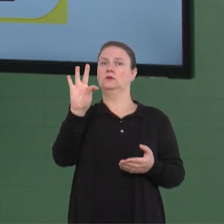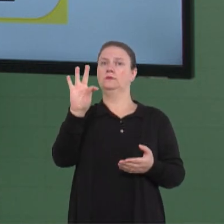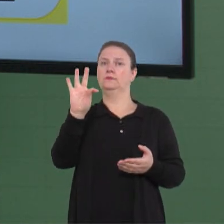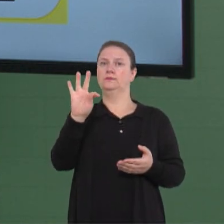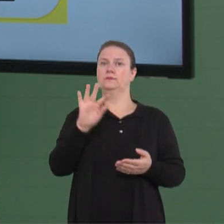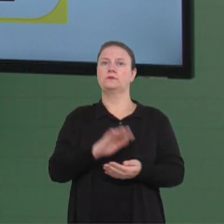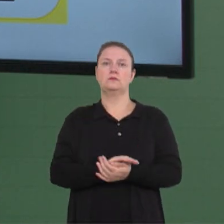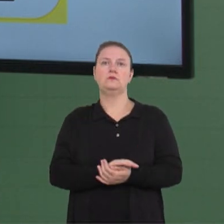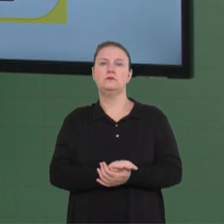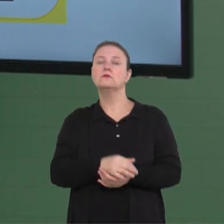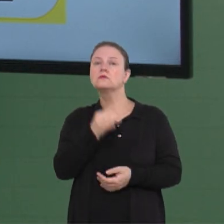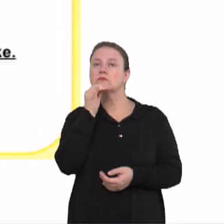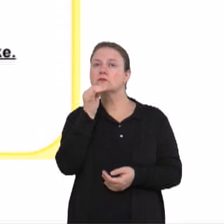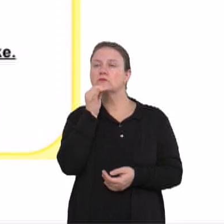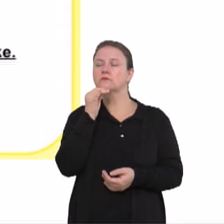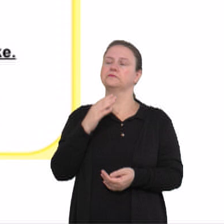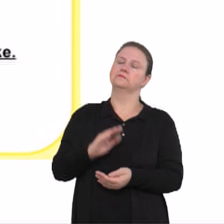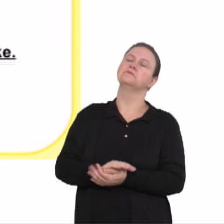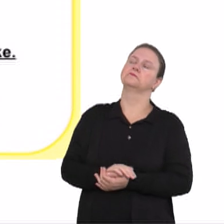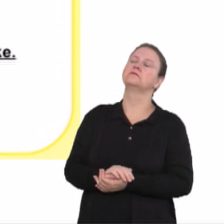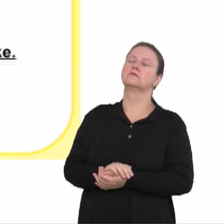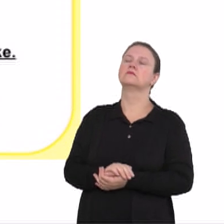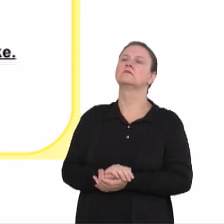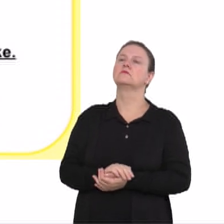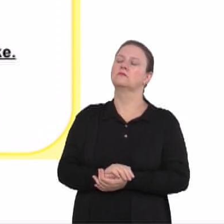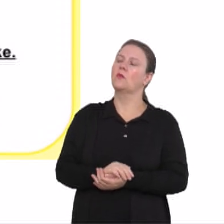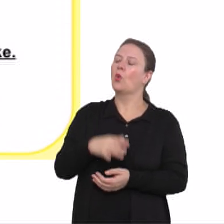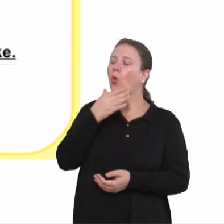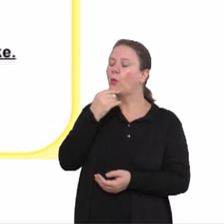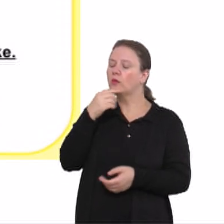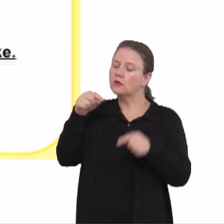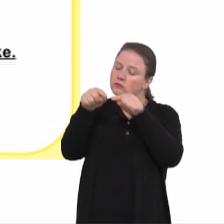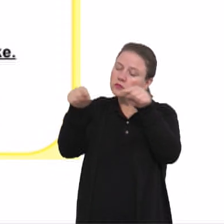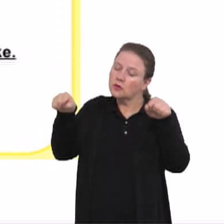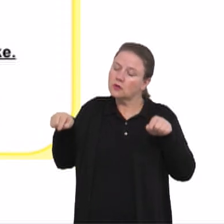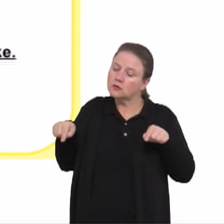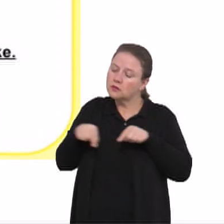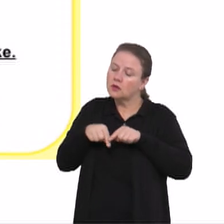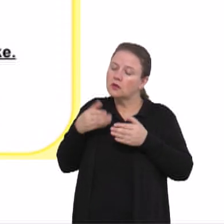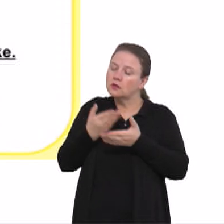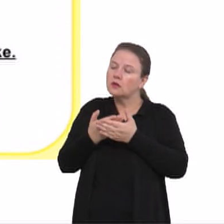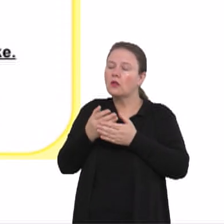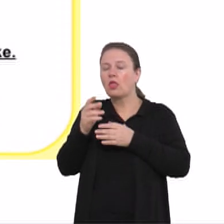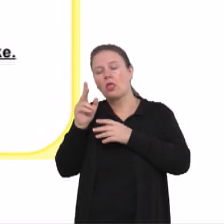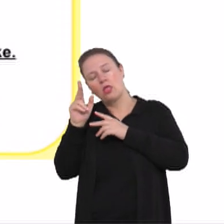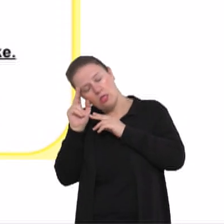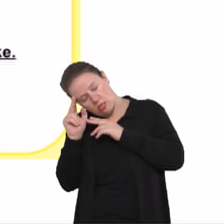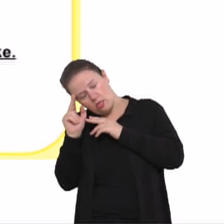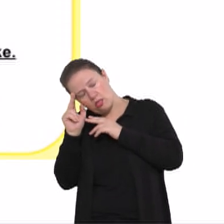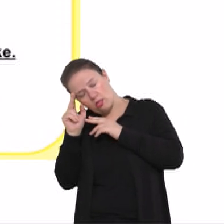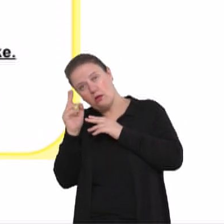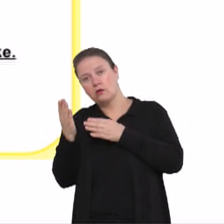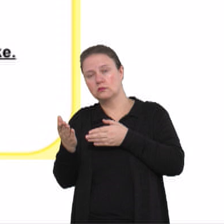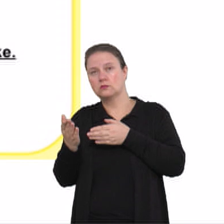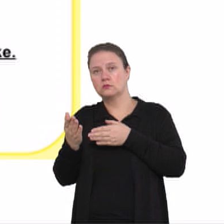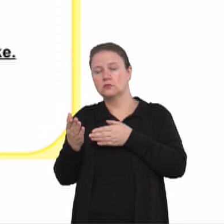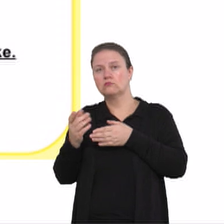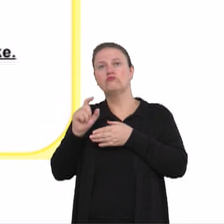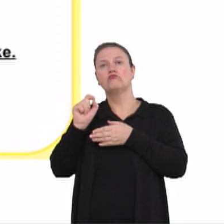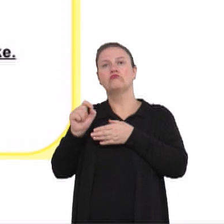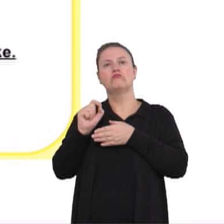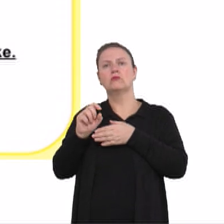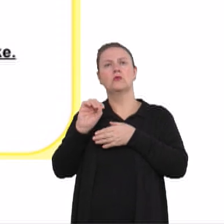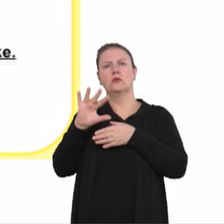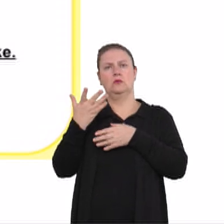o carinho o garotinho ele tá aqui na sala de aula dormindo tira mancha some sleep during